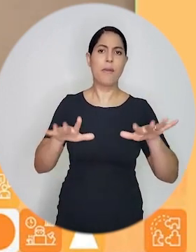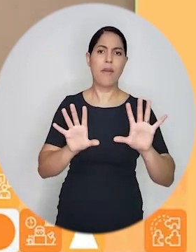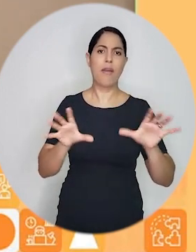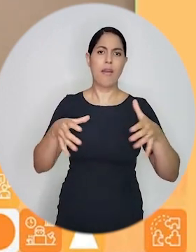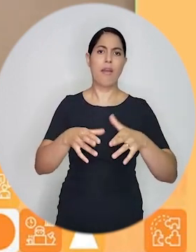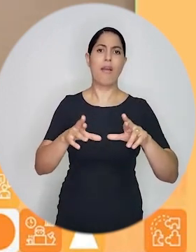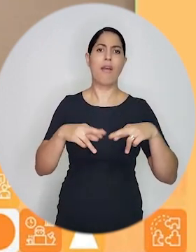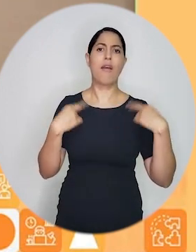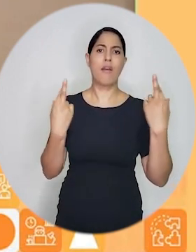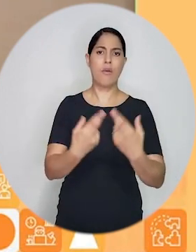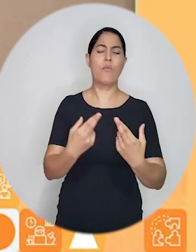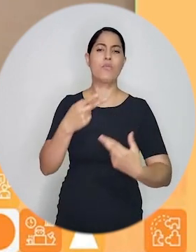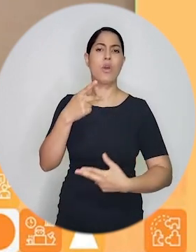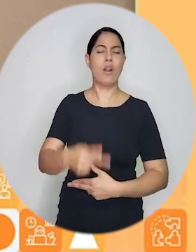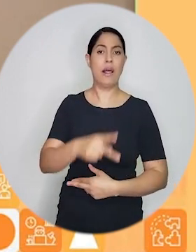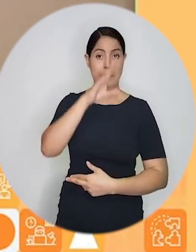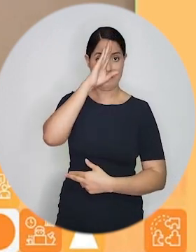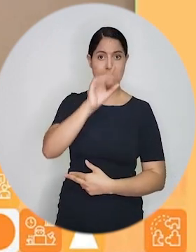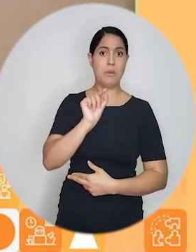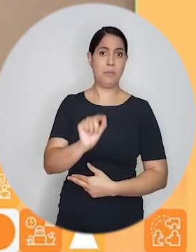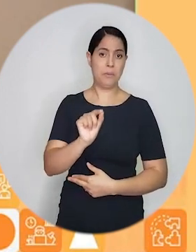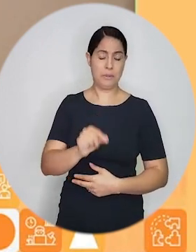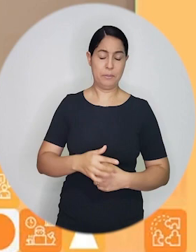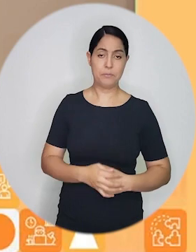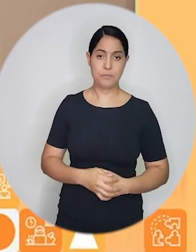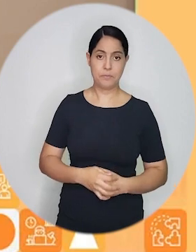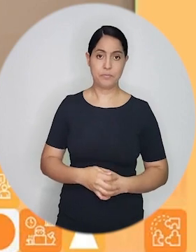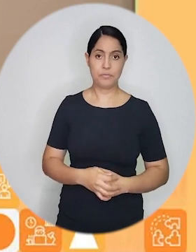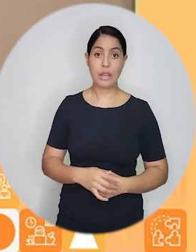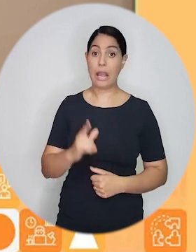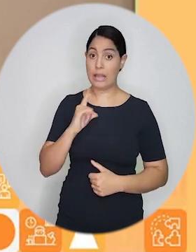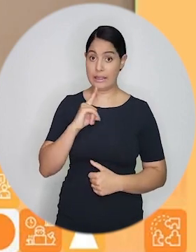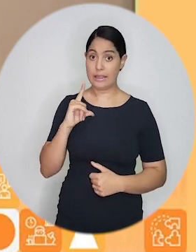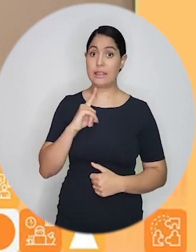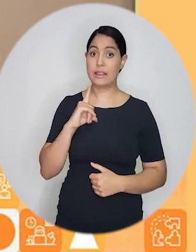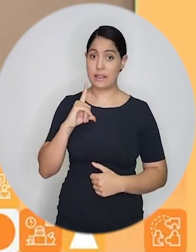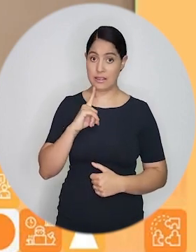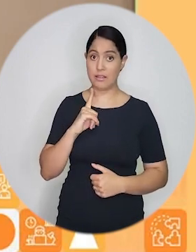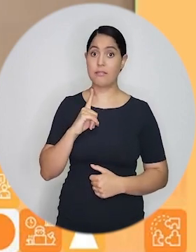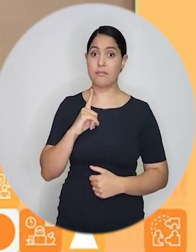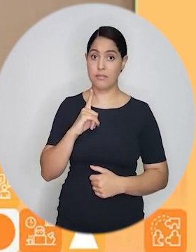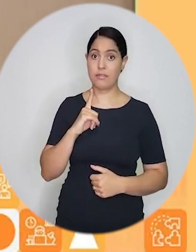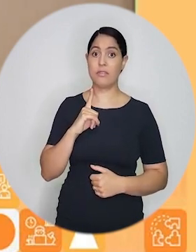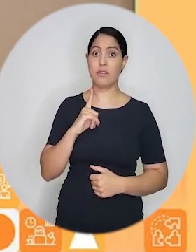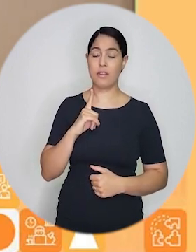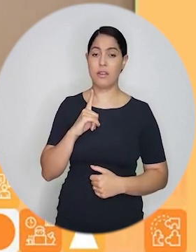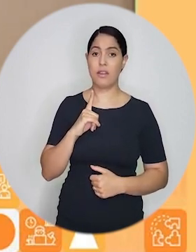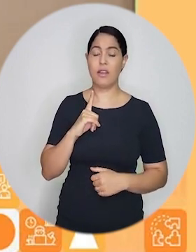o órgão máximo que emana? Porque, inclusive, por